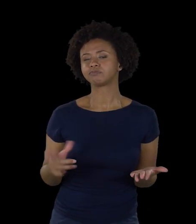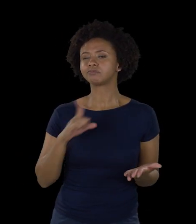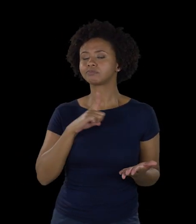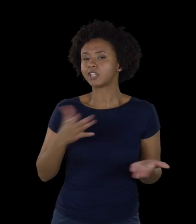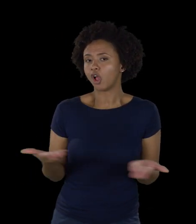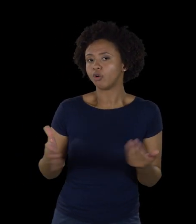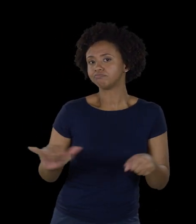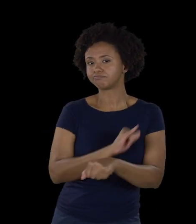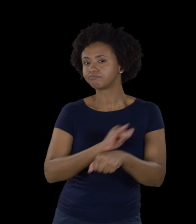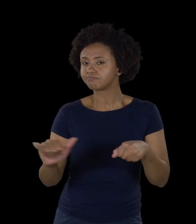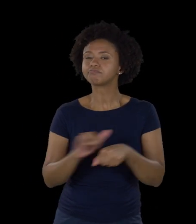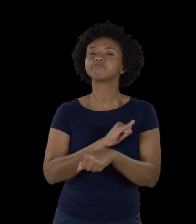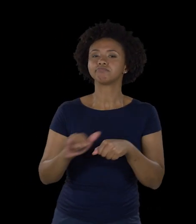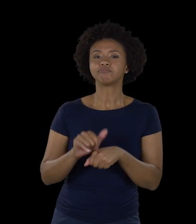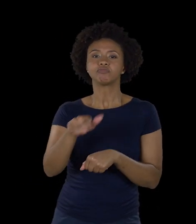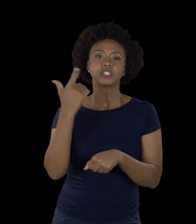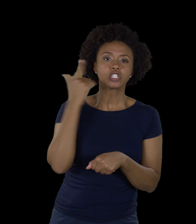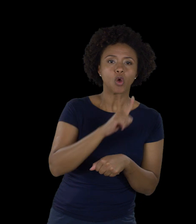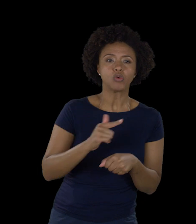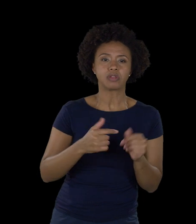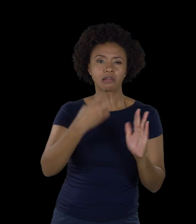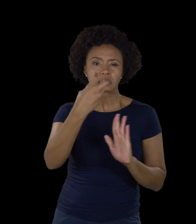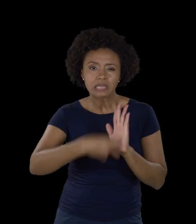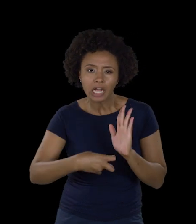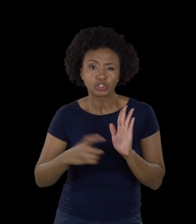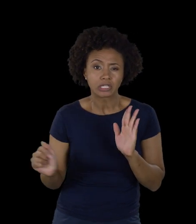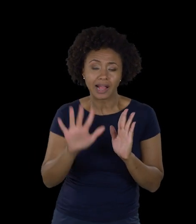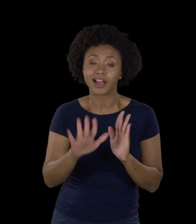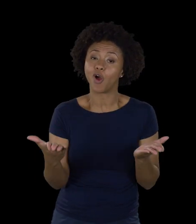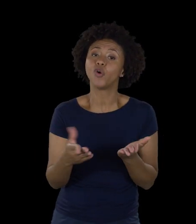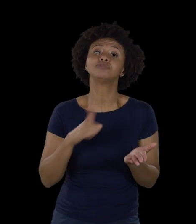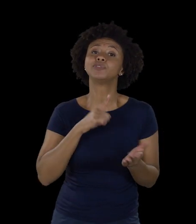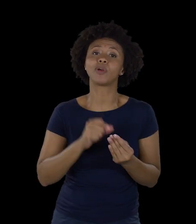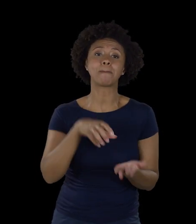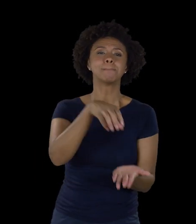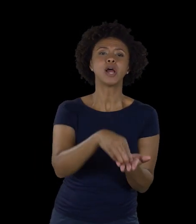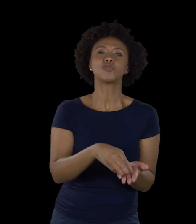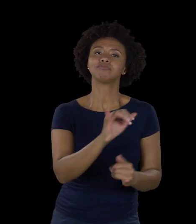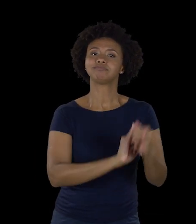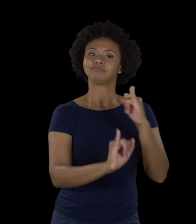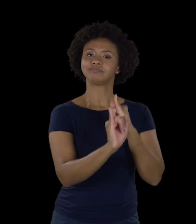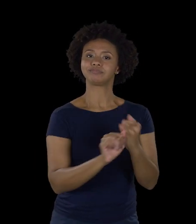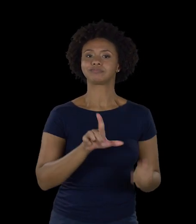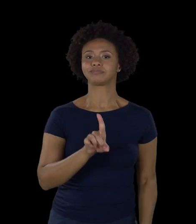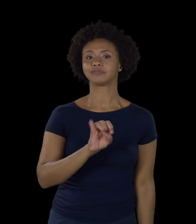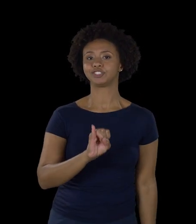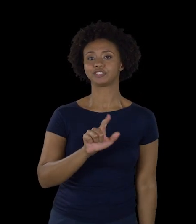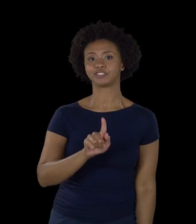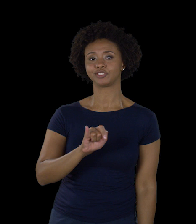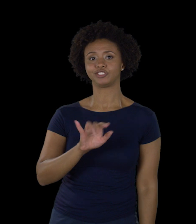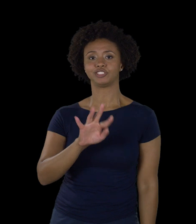ajudar você a driblar essas tarifas altas. São chamados bancos digitais, uma excelente alternativa para fugir de